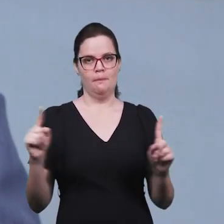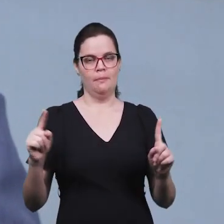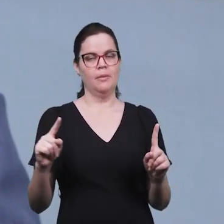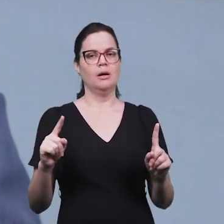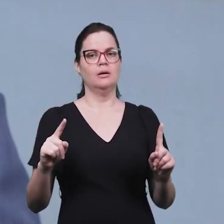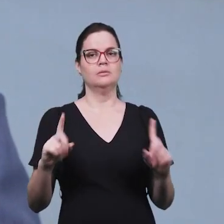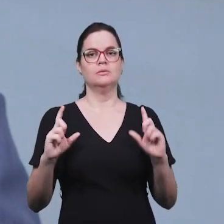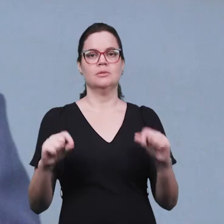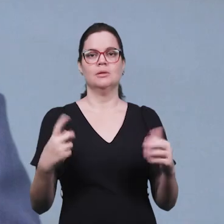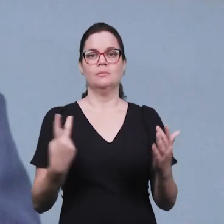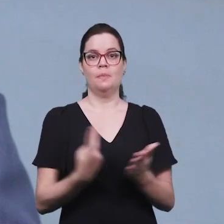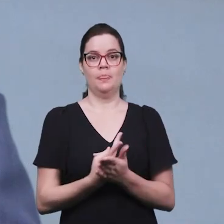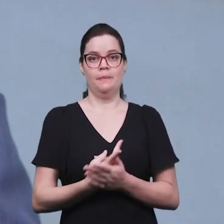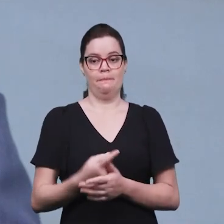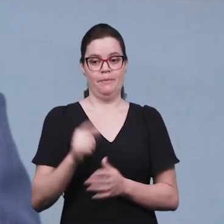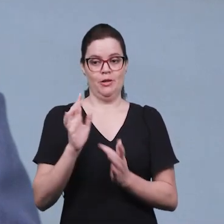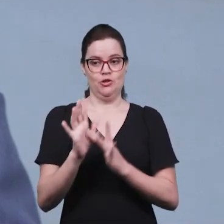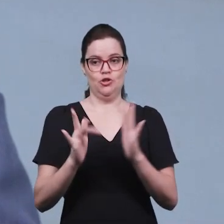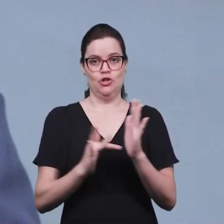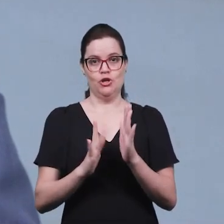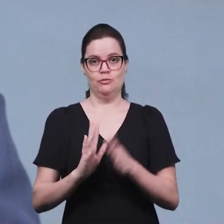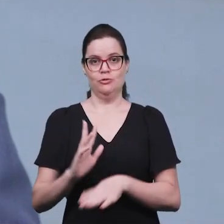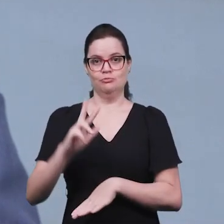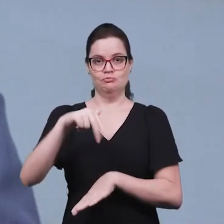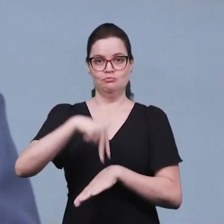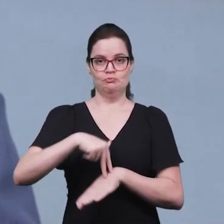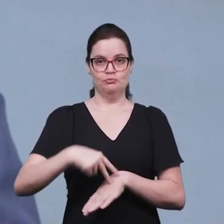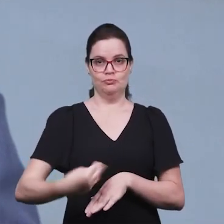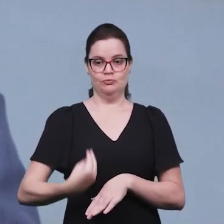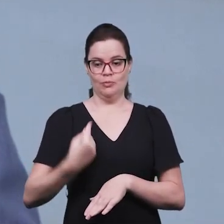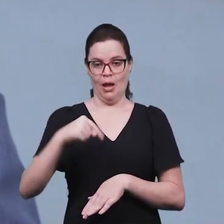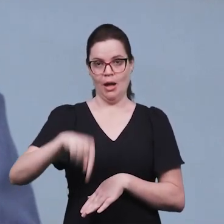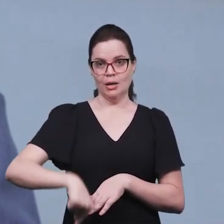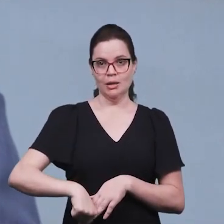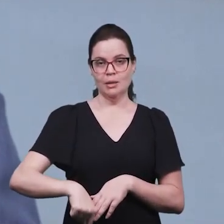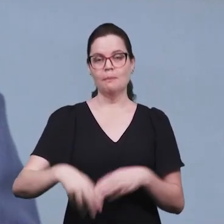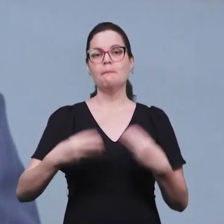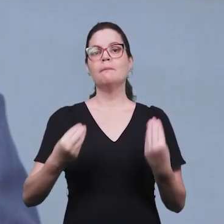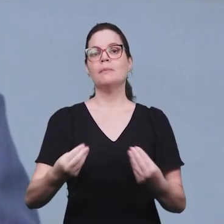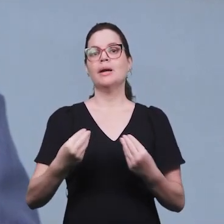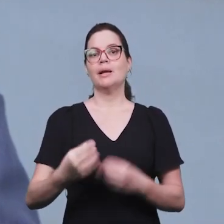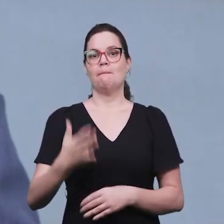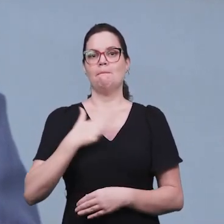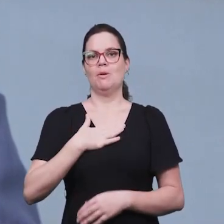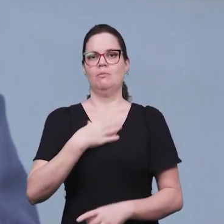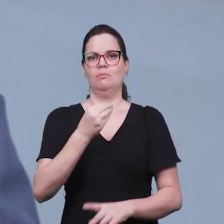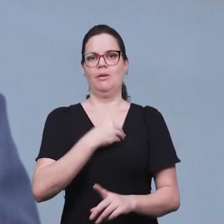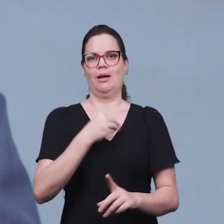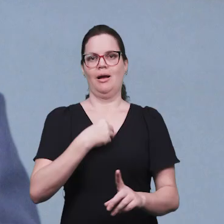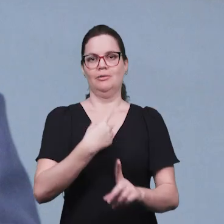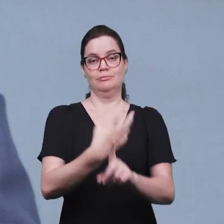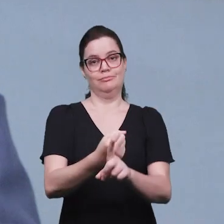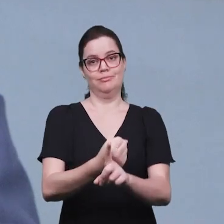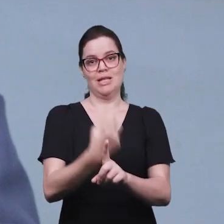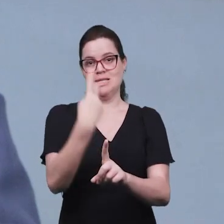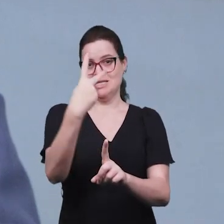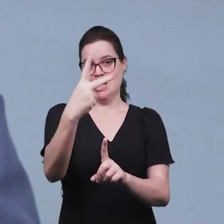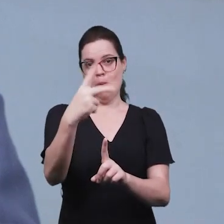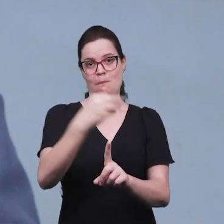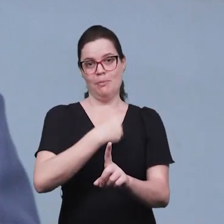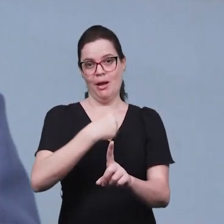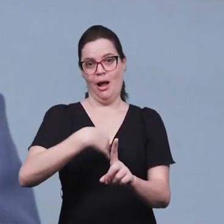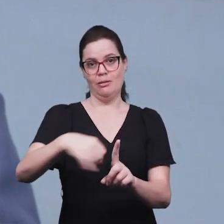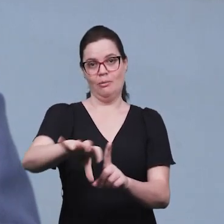a missão a que veio o fez assumir o pecado de todos, meu pecado, seu